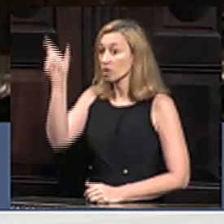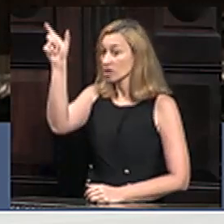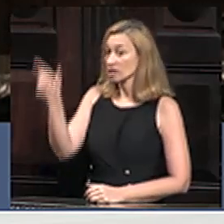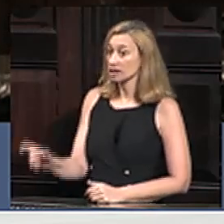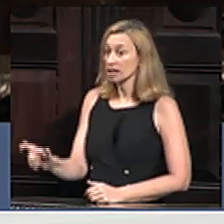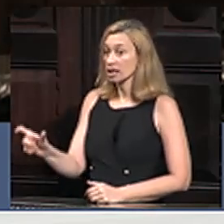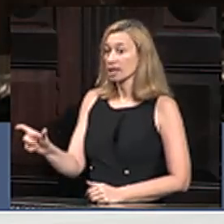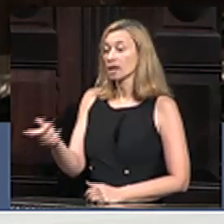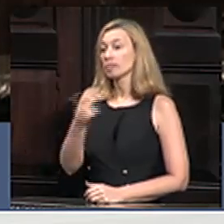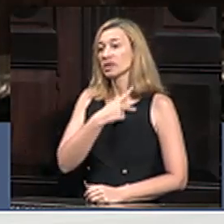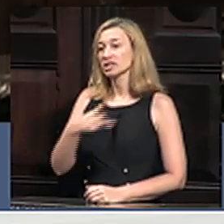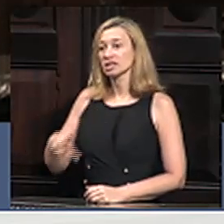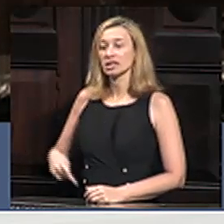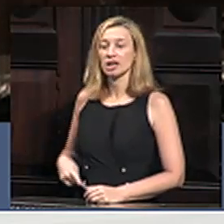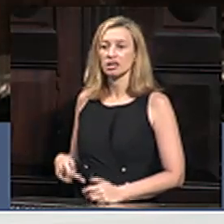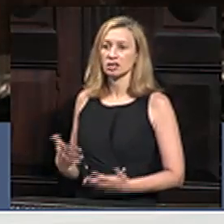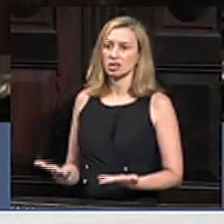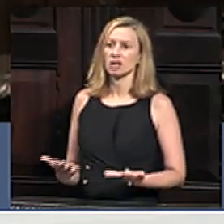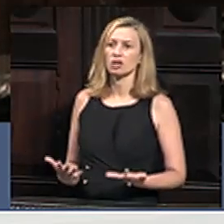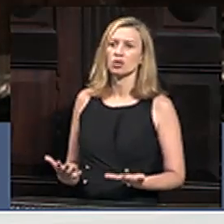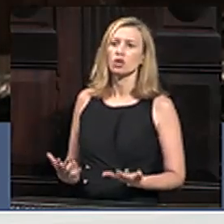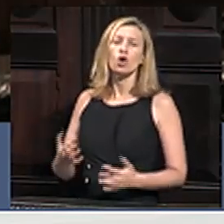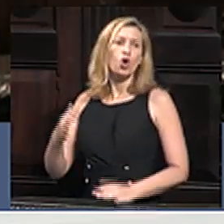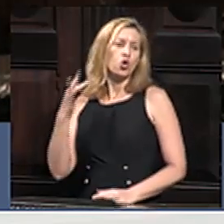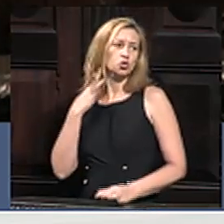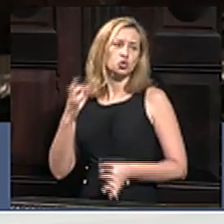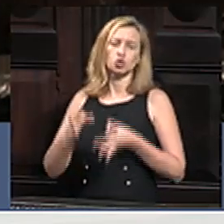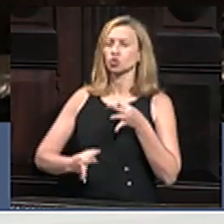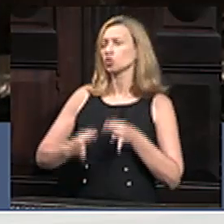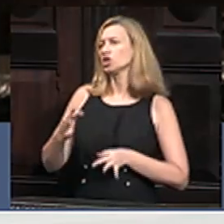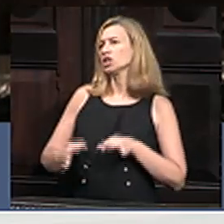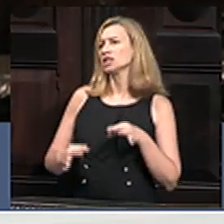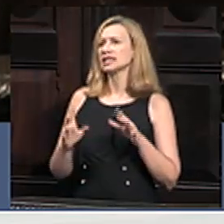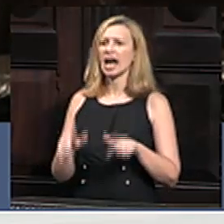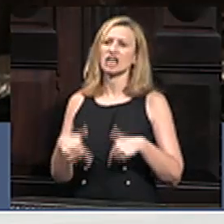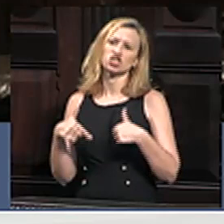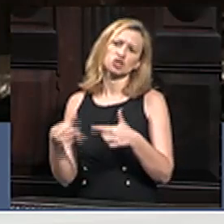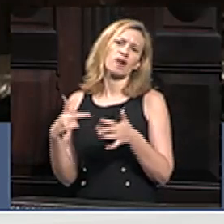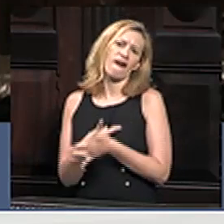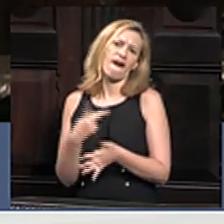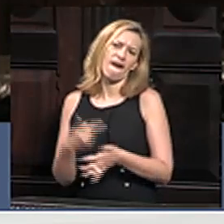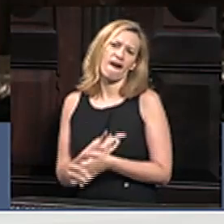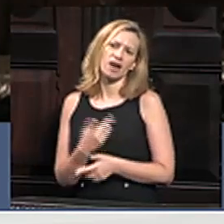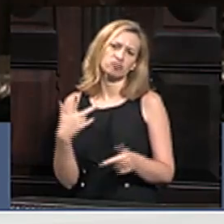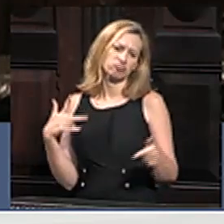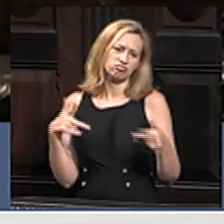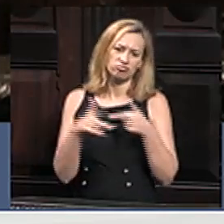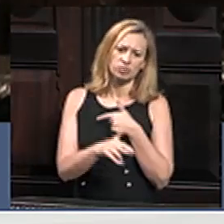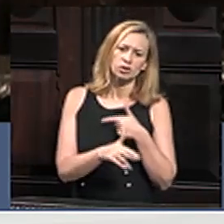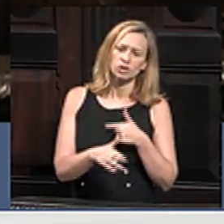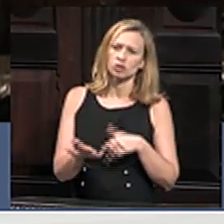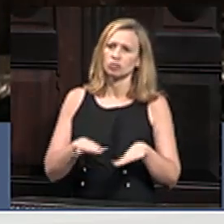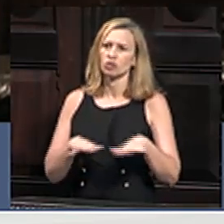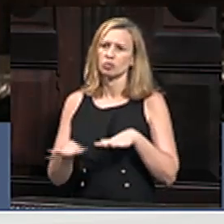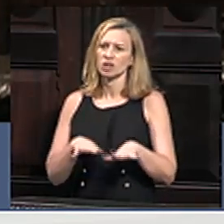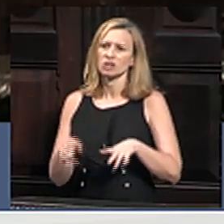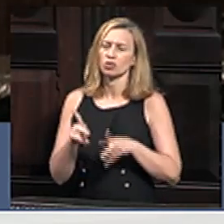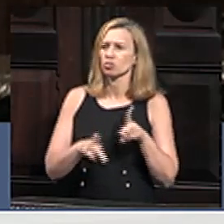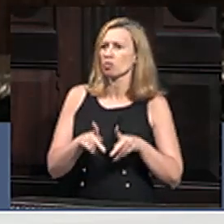Moro agiu de modo a interferir na manifestação